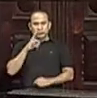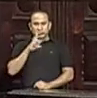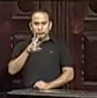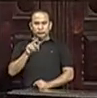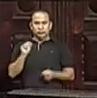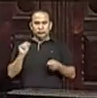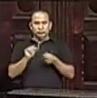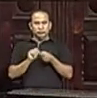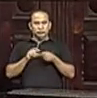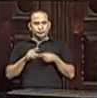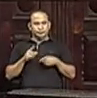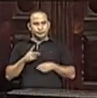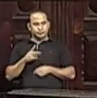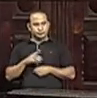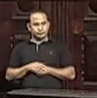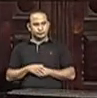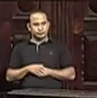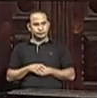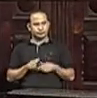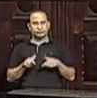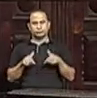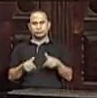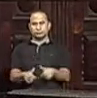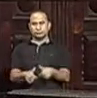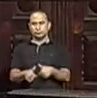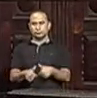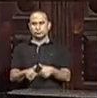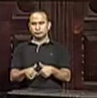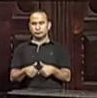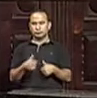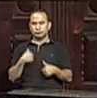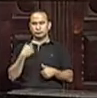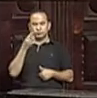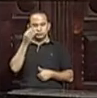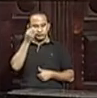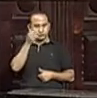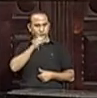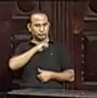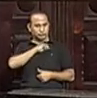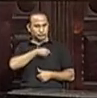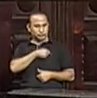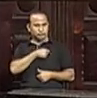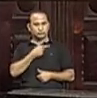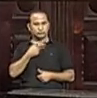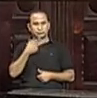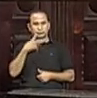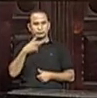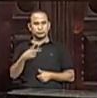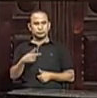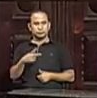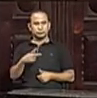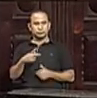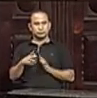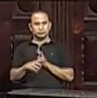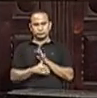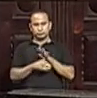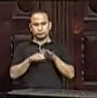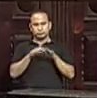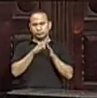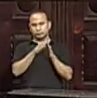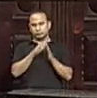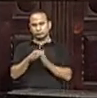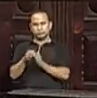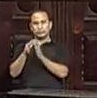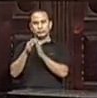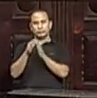faz um tributo com caráter confiscatório, você rompe a ordem econômica e